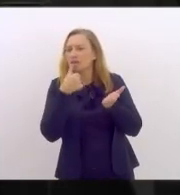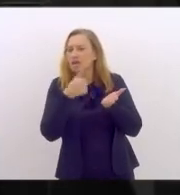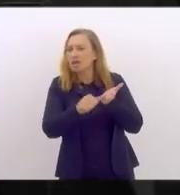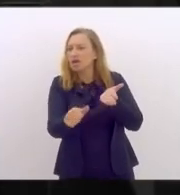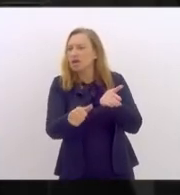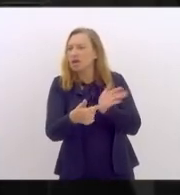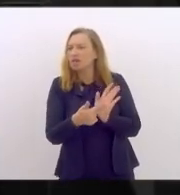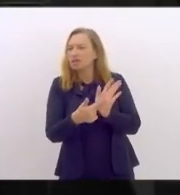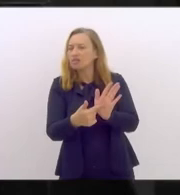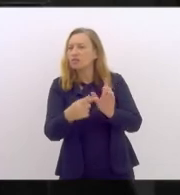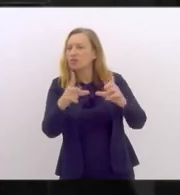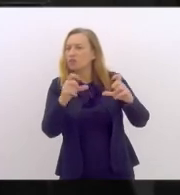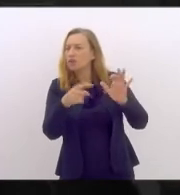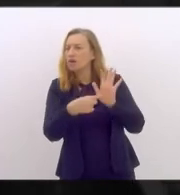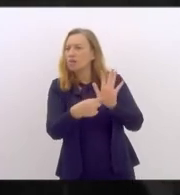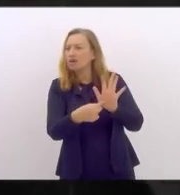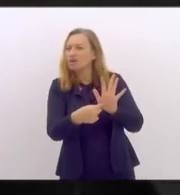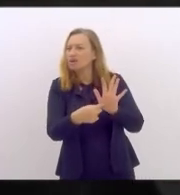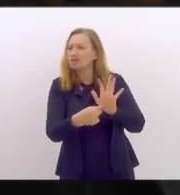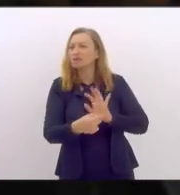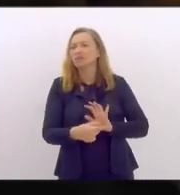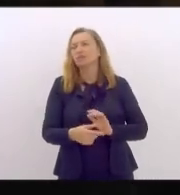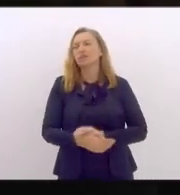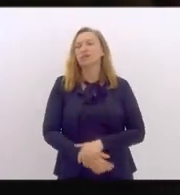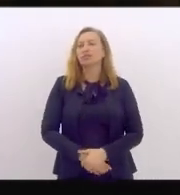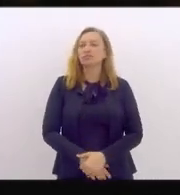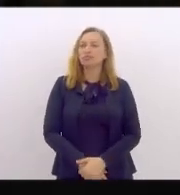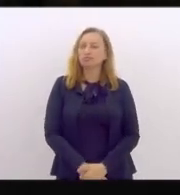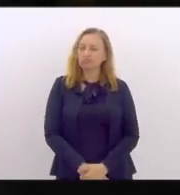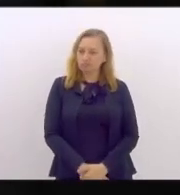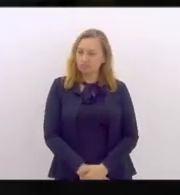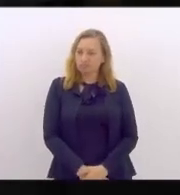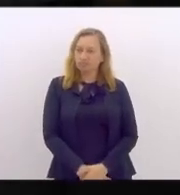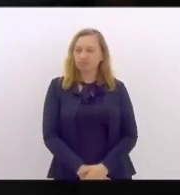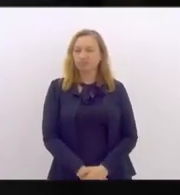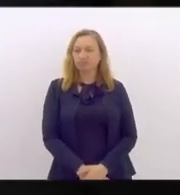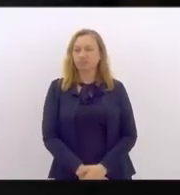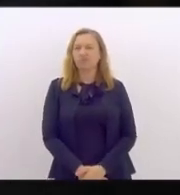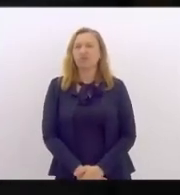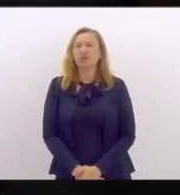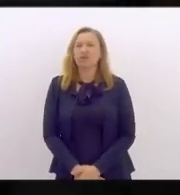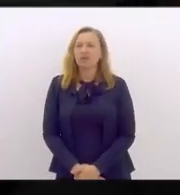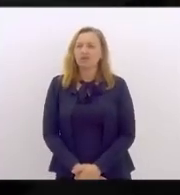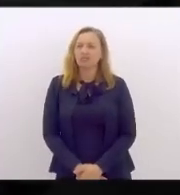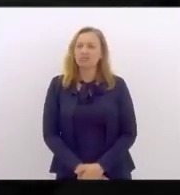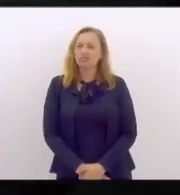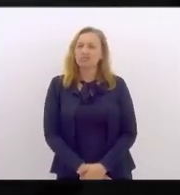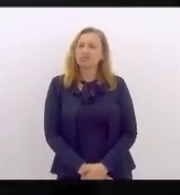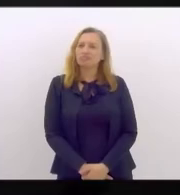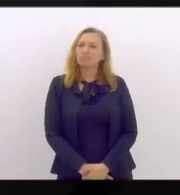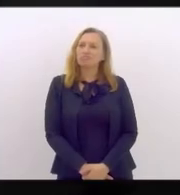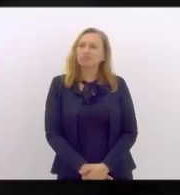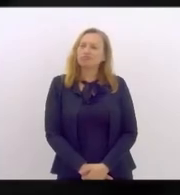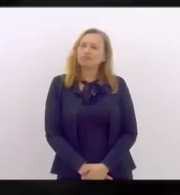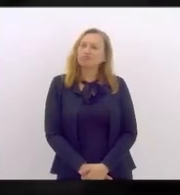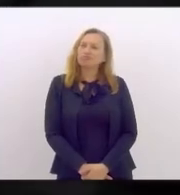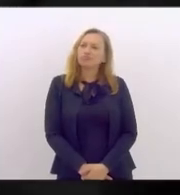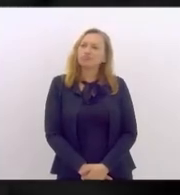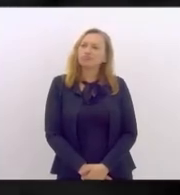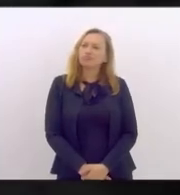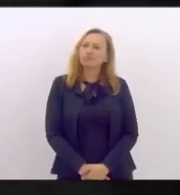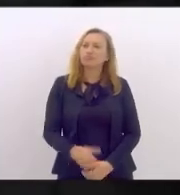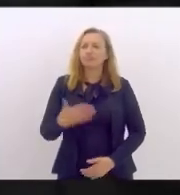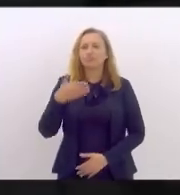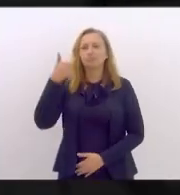Close aqui no documento carta compromisso pelo Direito de educação nas eleições 2022 começou a melhorar